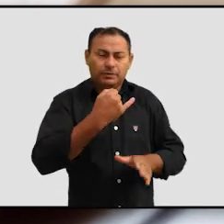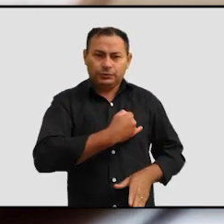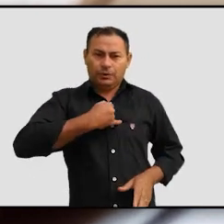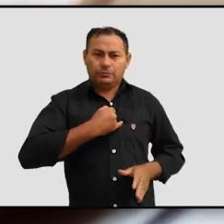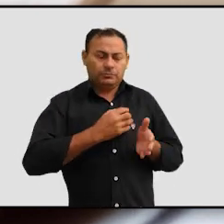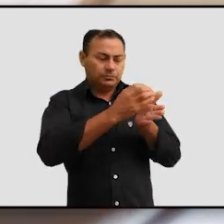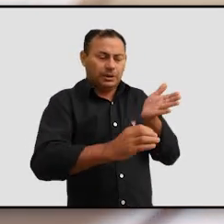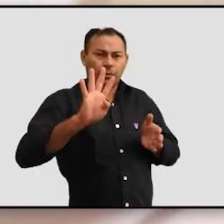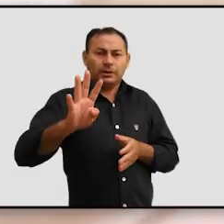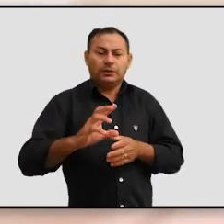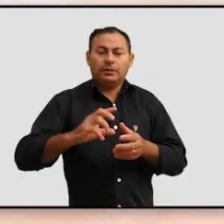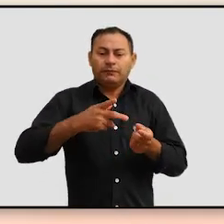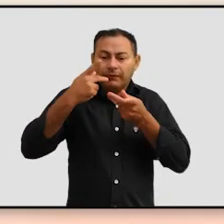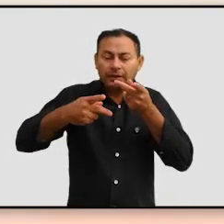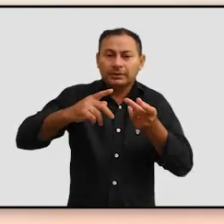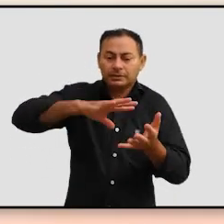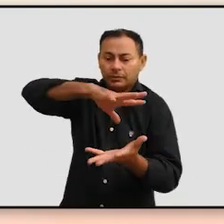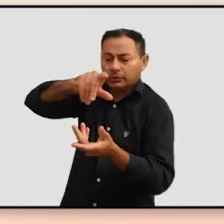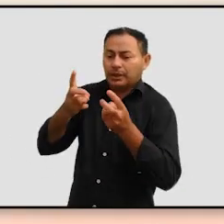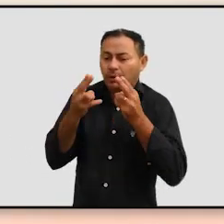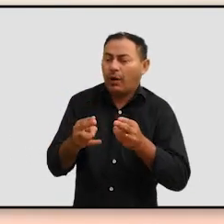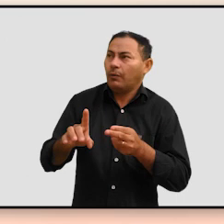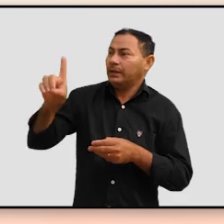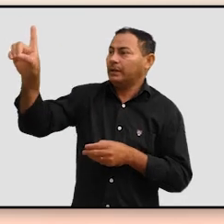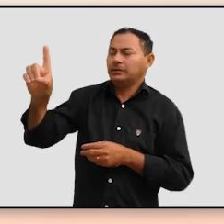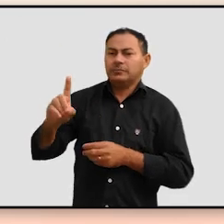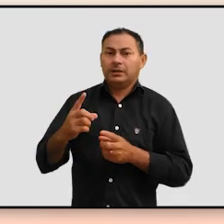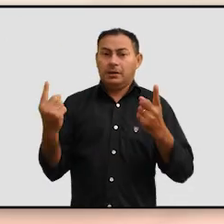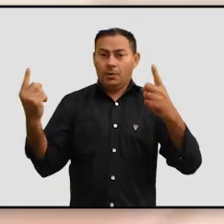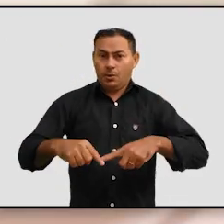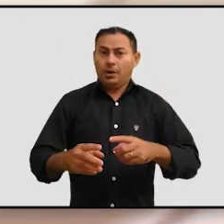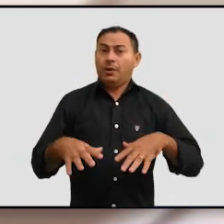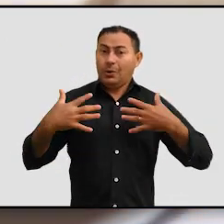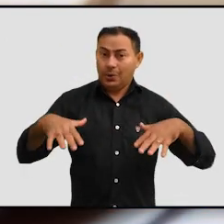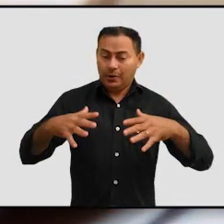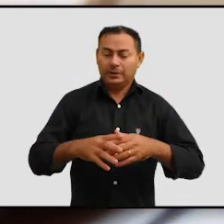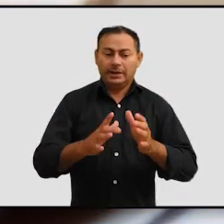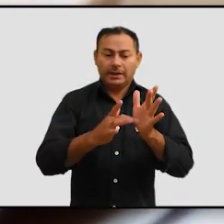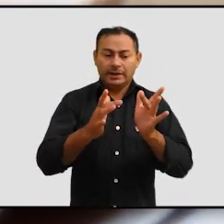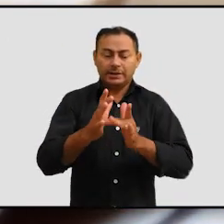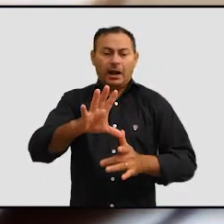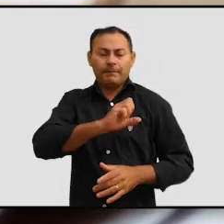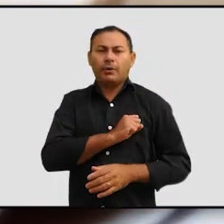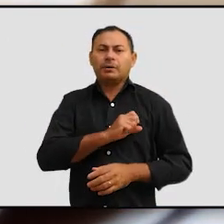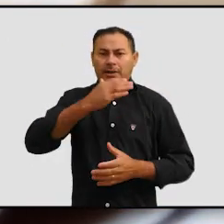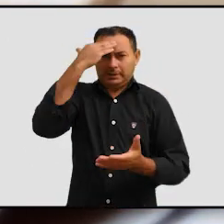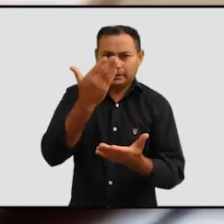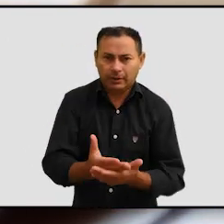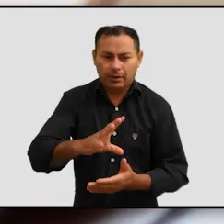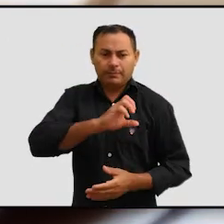1 João 4, lemos: Neste mundo somos como Ele. Que desafio tremendo, hein? Ele é amor, portanto,